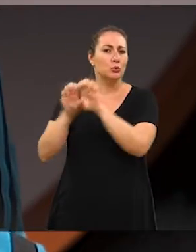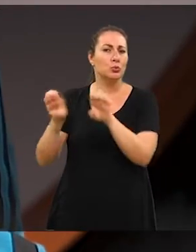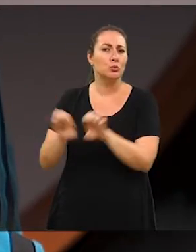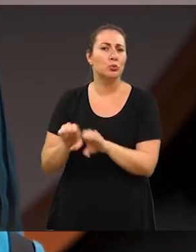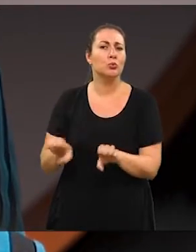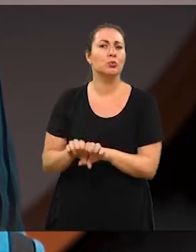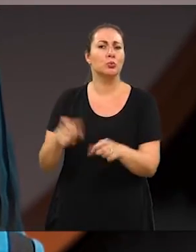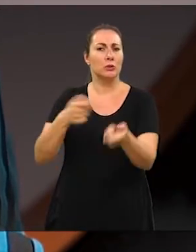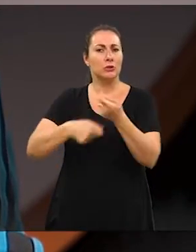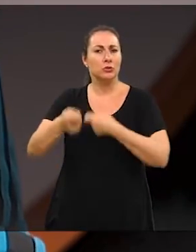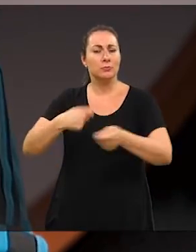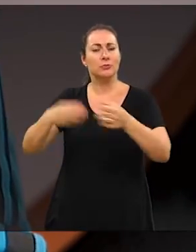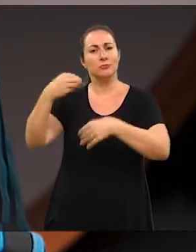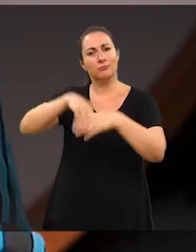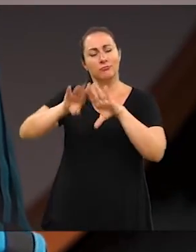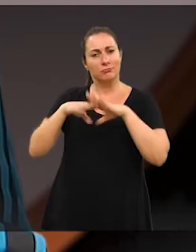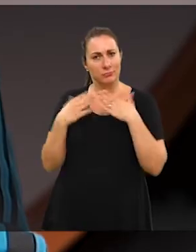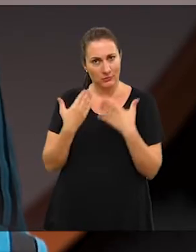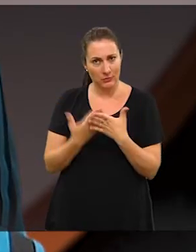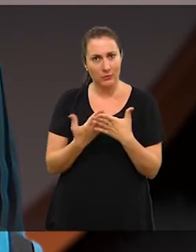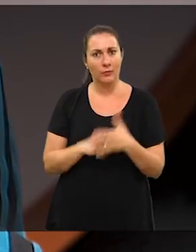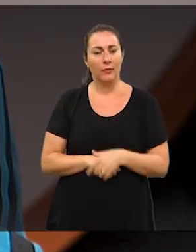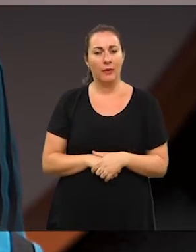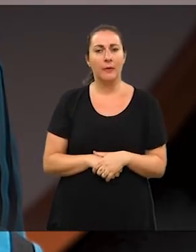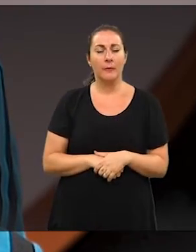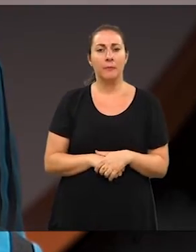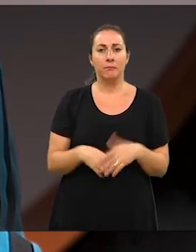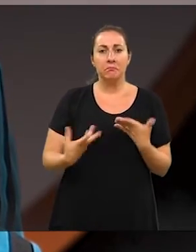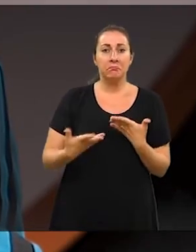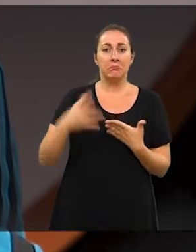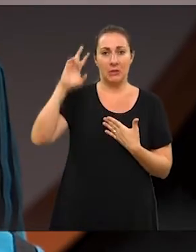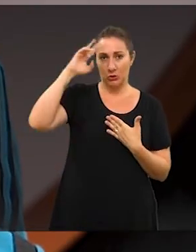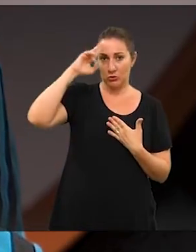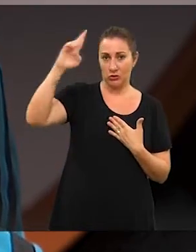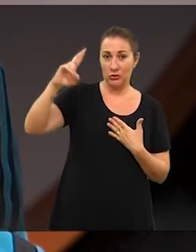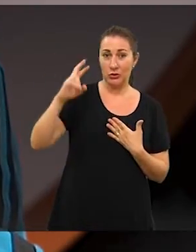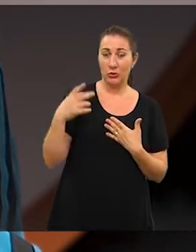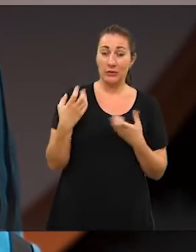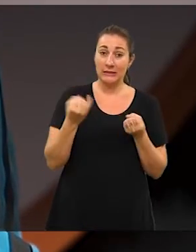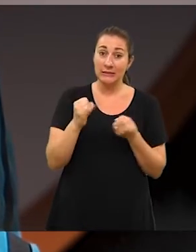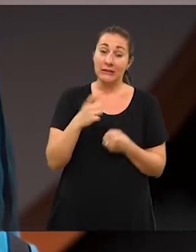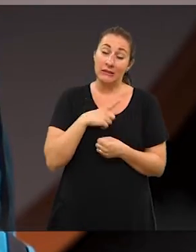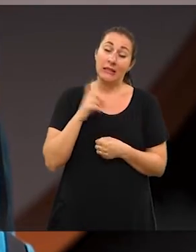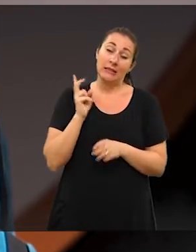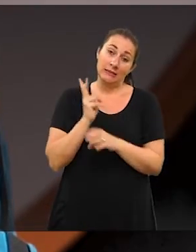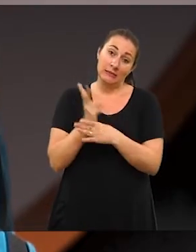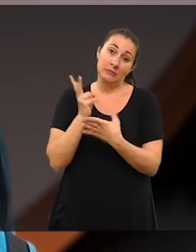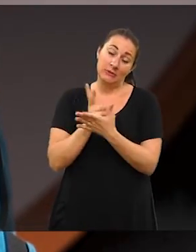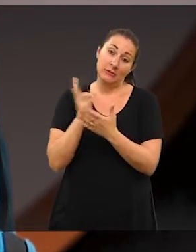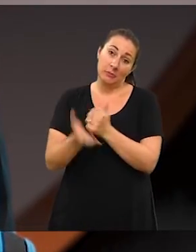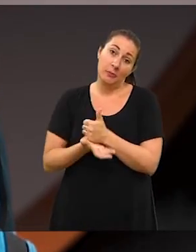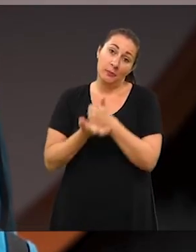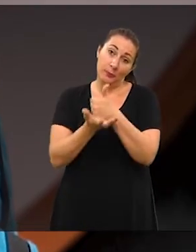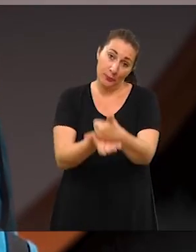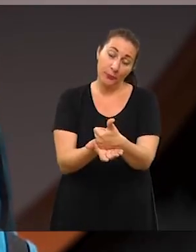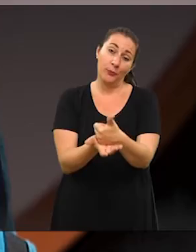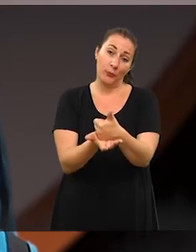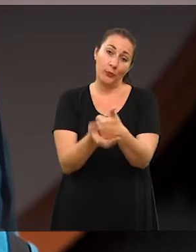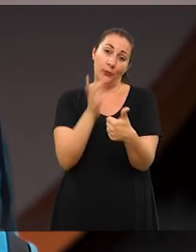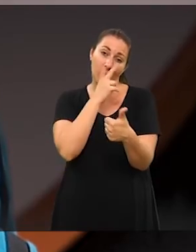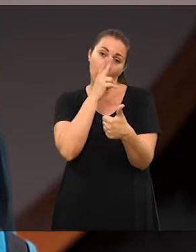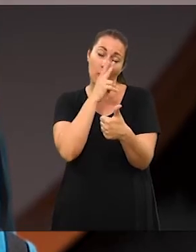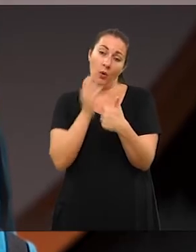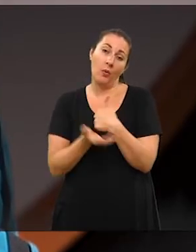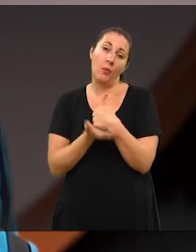estrutura administrativa da escola, né? Então, para ele, se tiver sempre alguém que ajude,